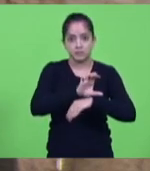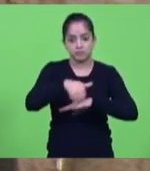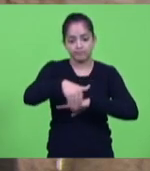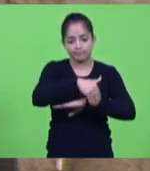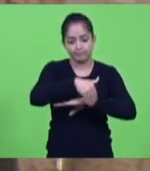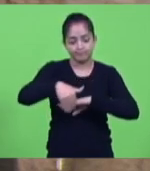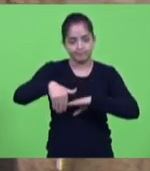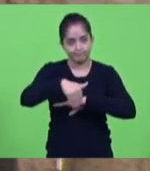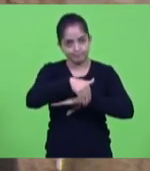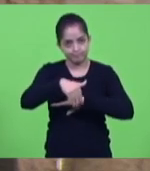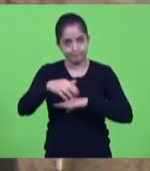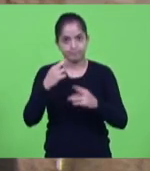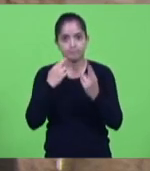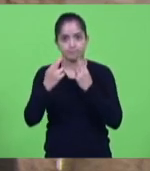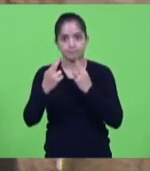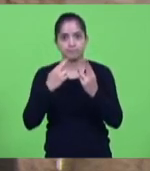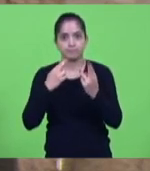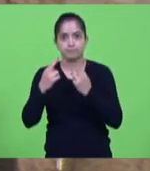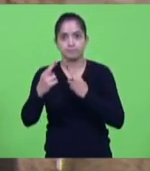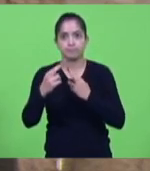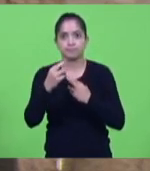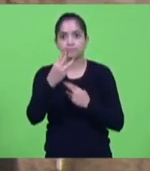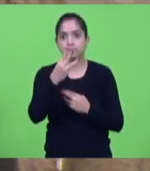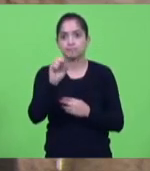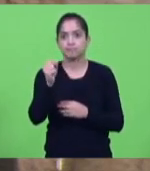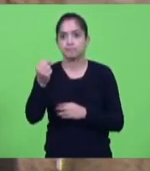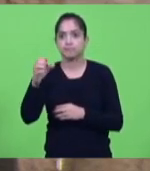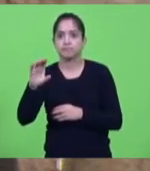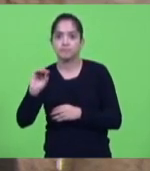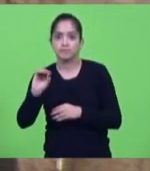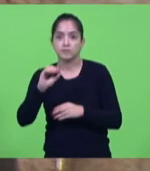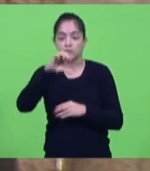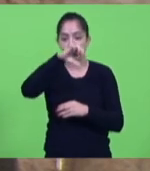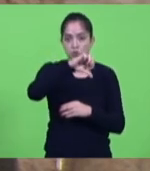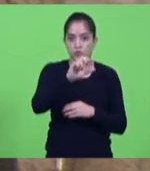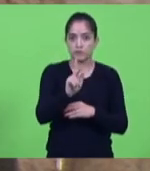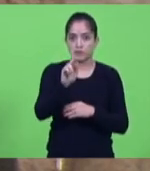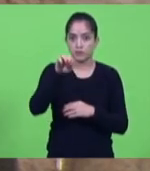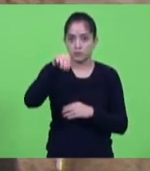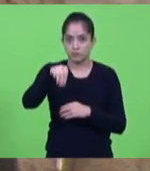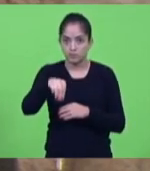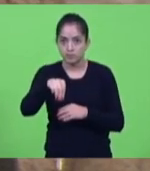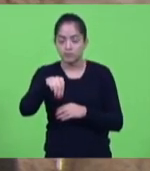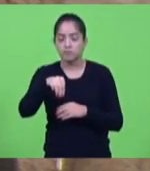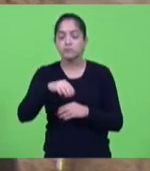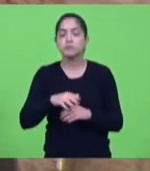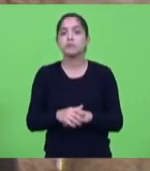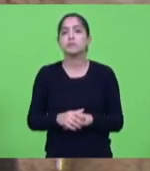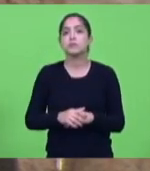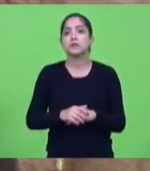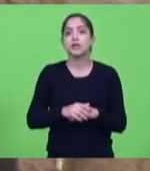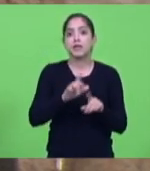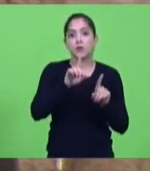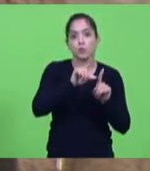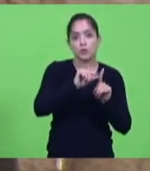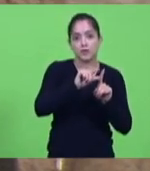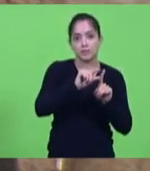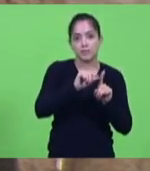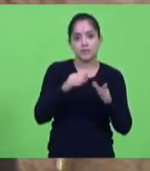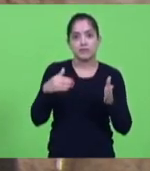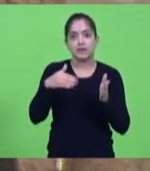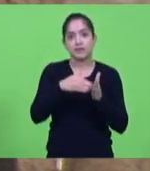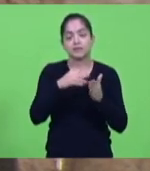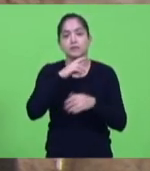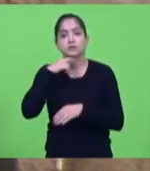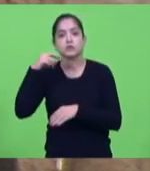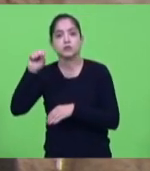BR-280. Então, um trecho de 9,5 km entre Guaramirim e Jaraguá do Sul foi delegado ao